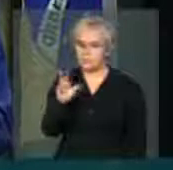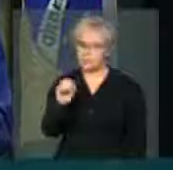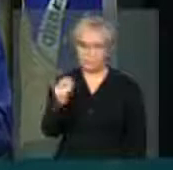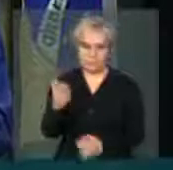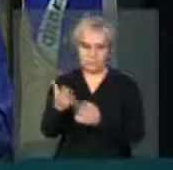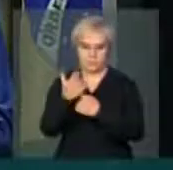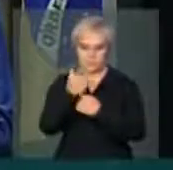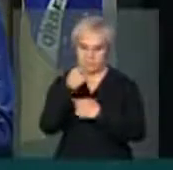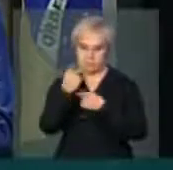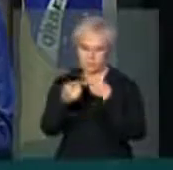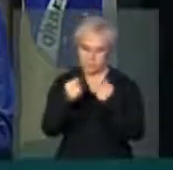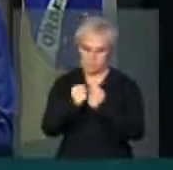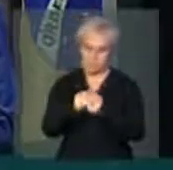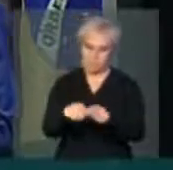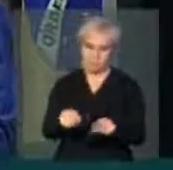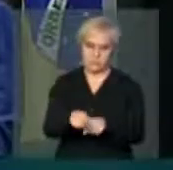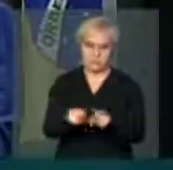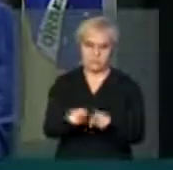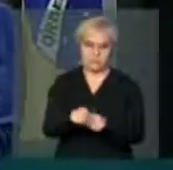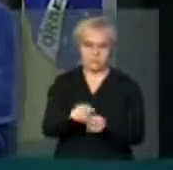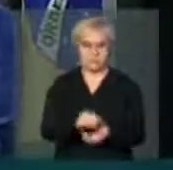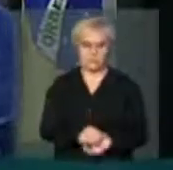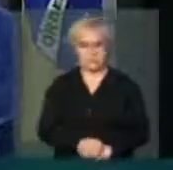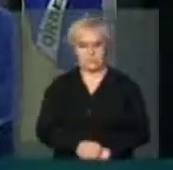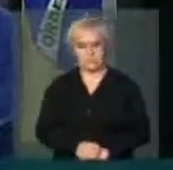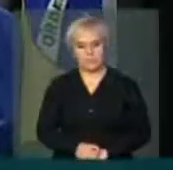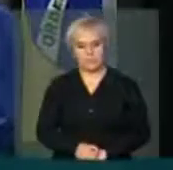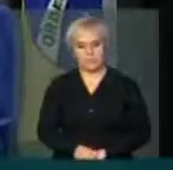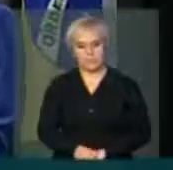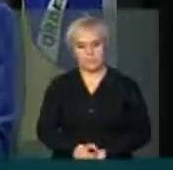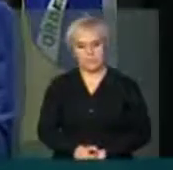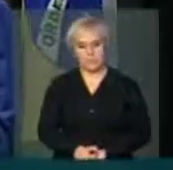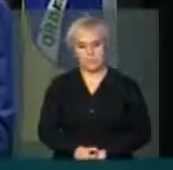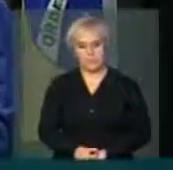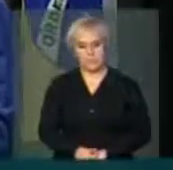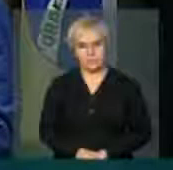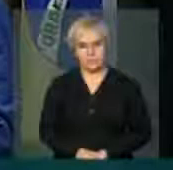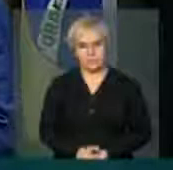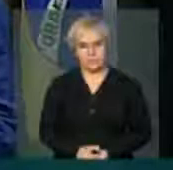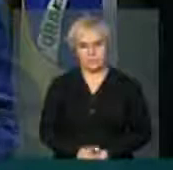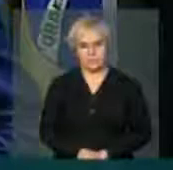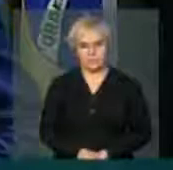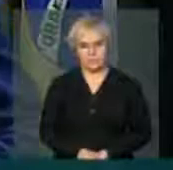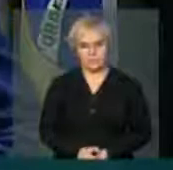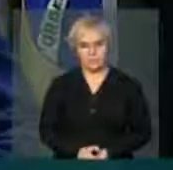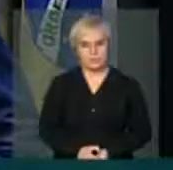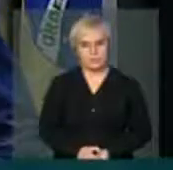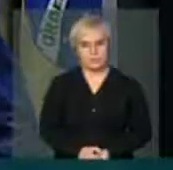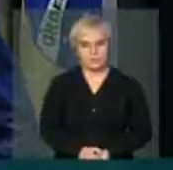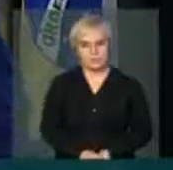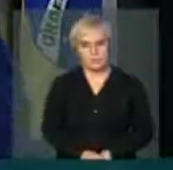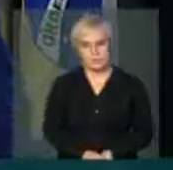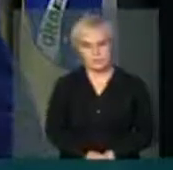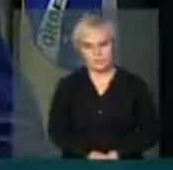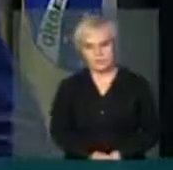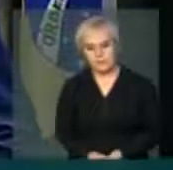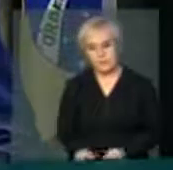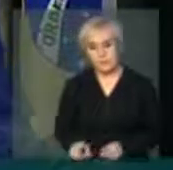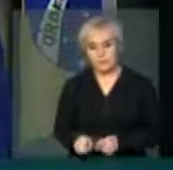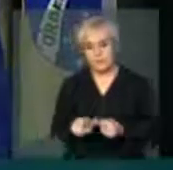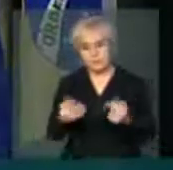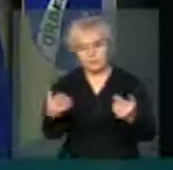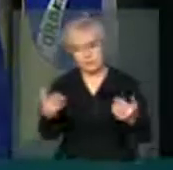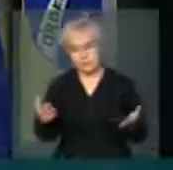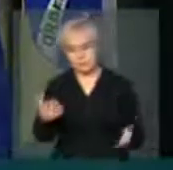Vossa Excelência e solicito que seja inserido no contexto desse pronunciamento. Mas, senhor